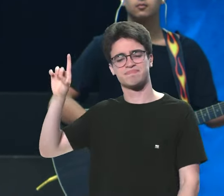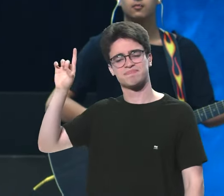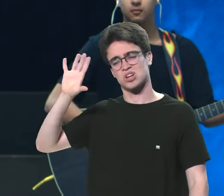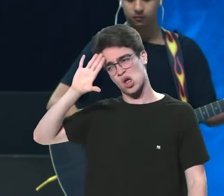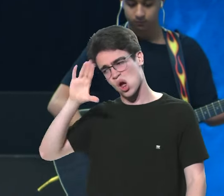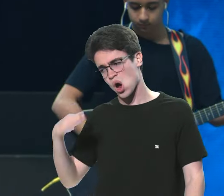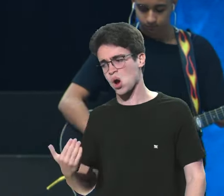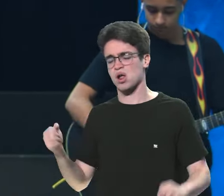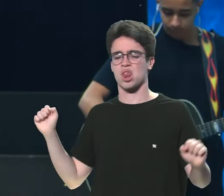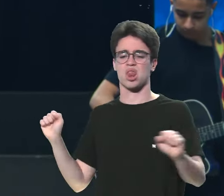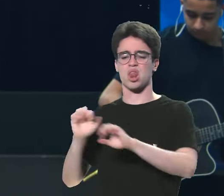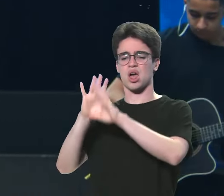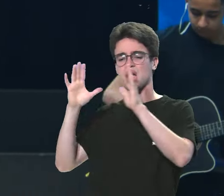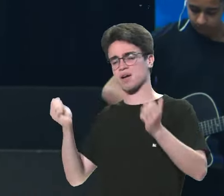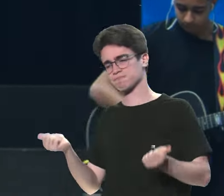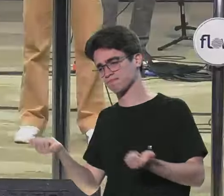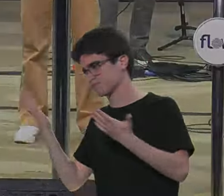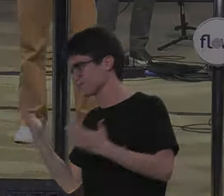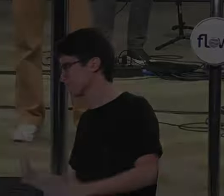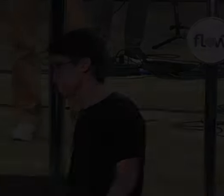PR honra e pra Glória